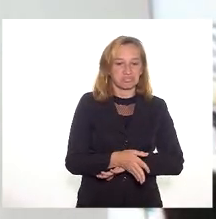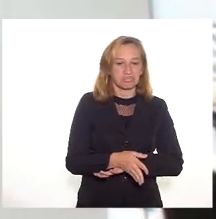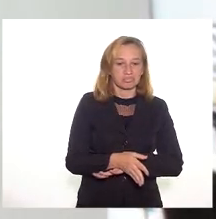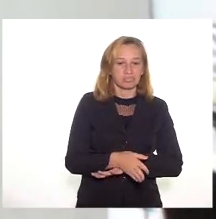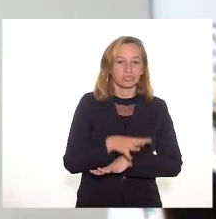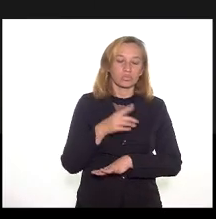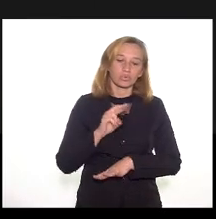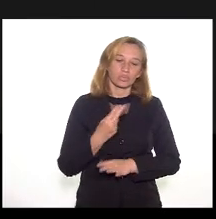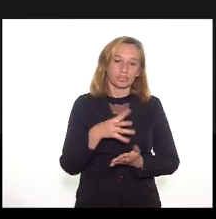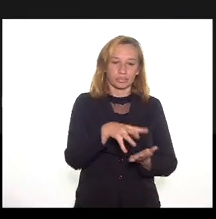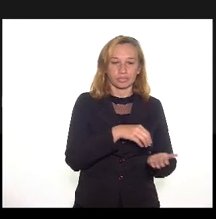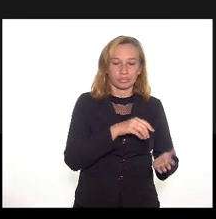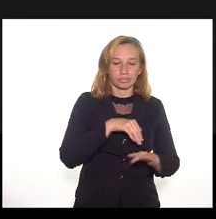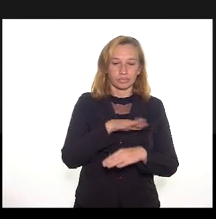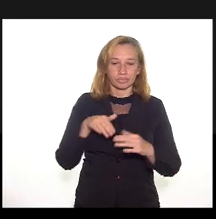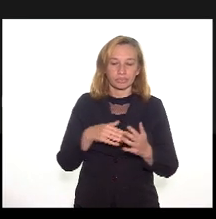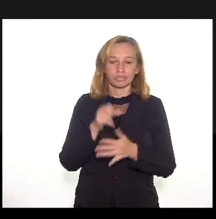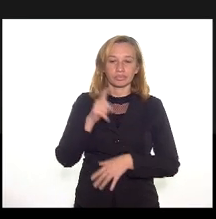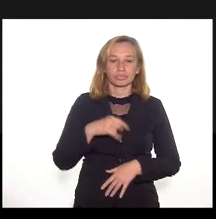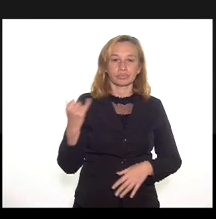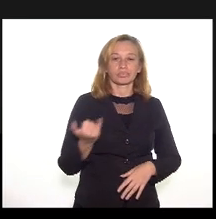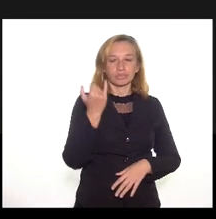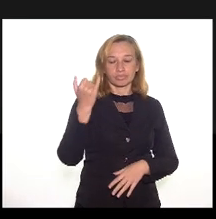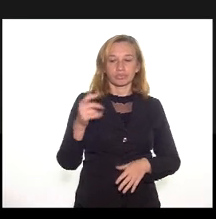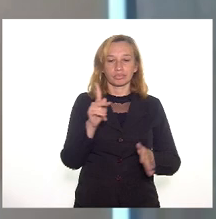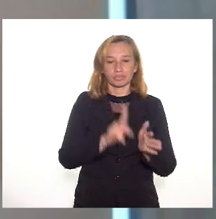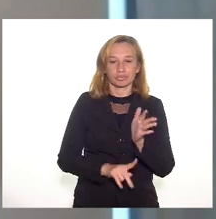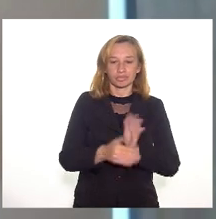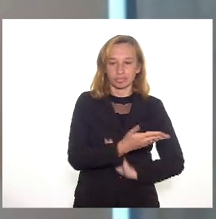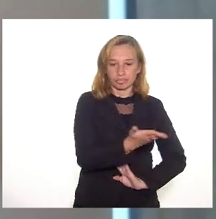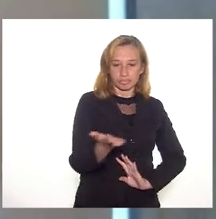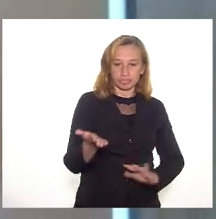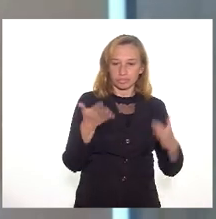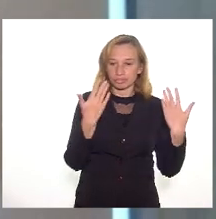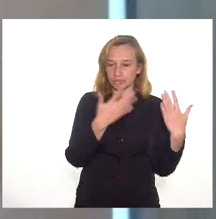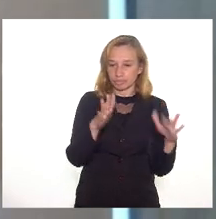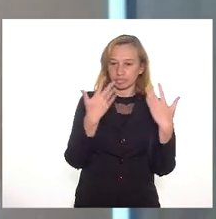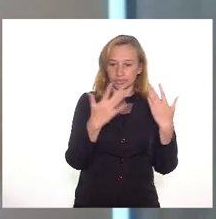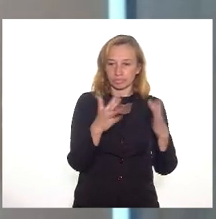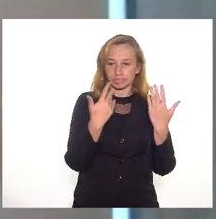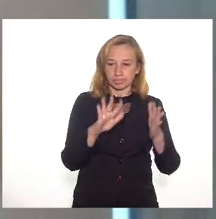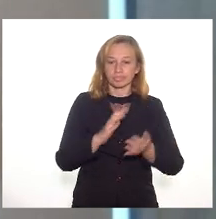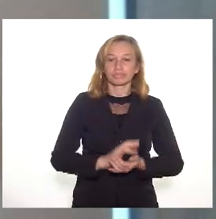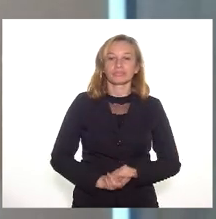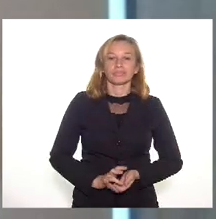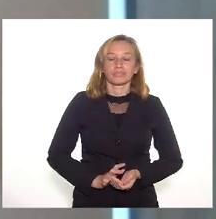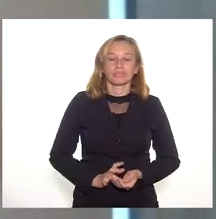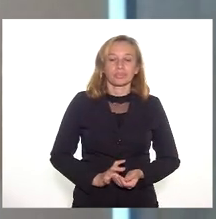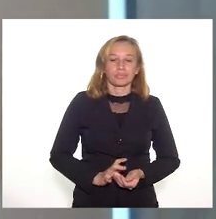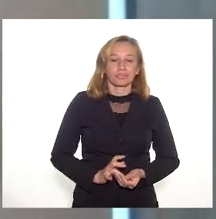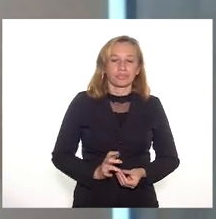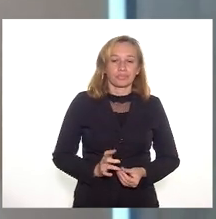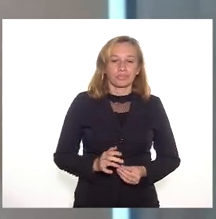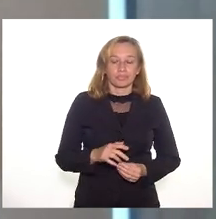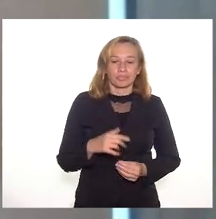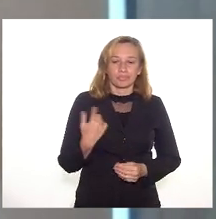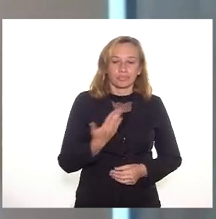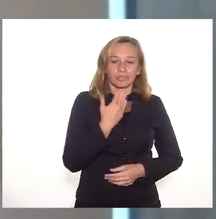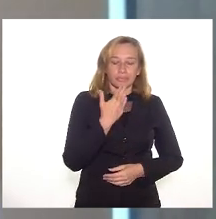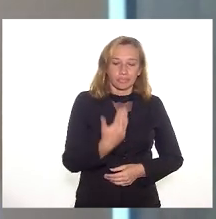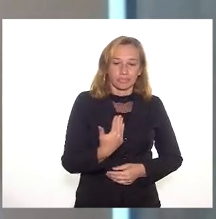se copilar em todos. Então, é importantíssimo esse projeto de vocês. Parabéns. Nós vamos pedir